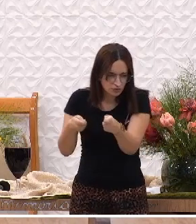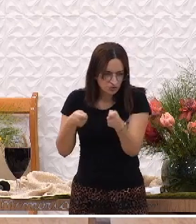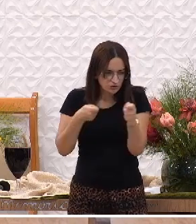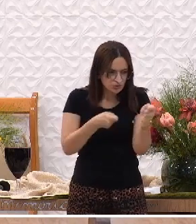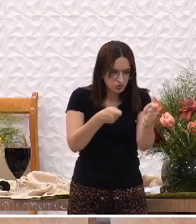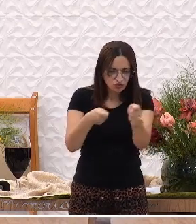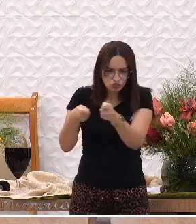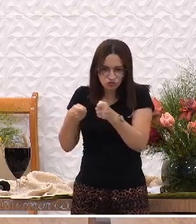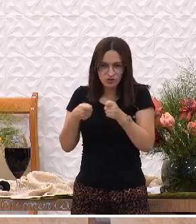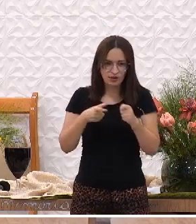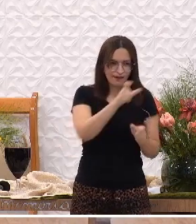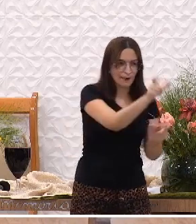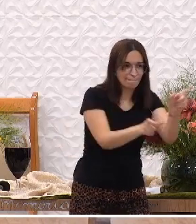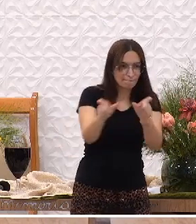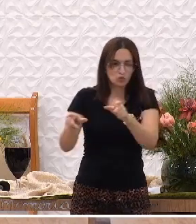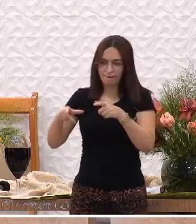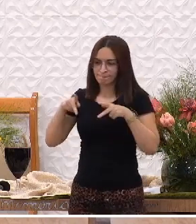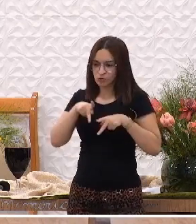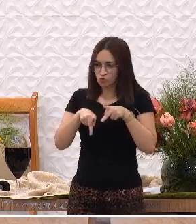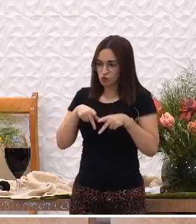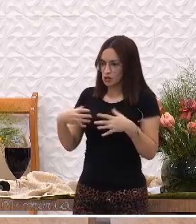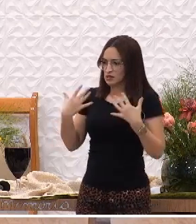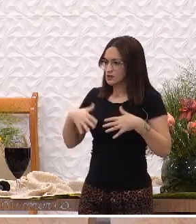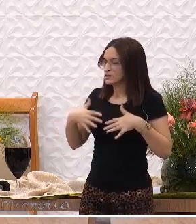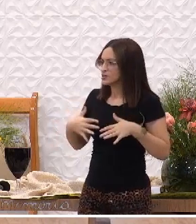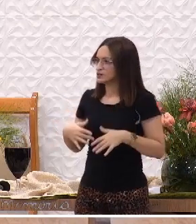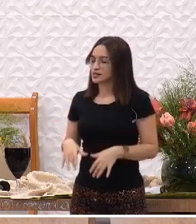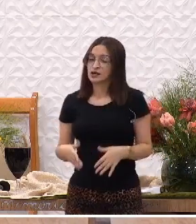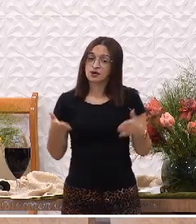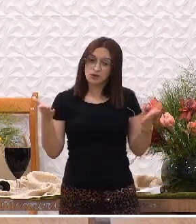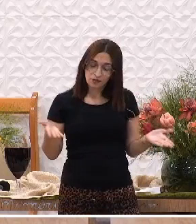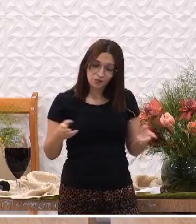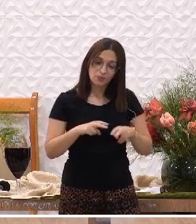alguns motivos pelos quais não somos mais católicos romanos.